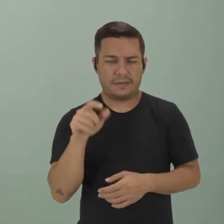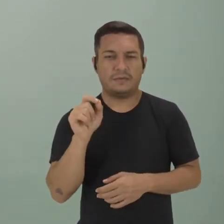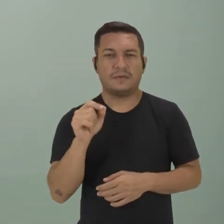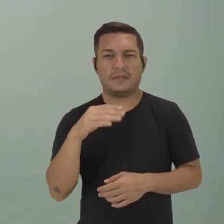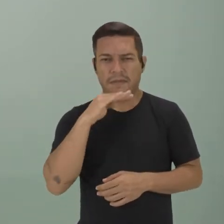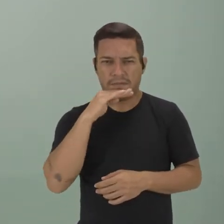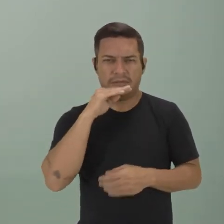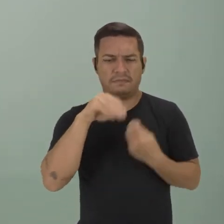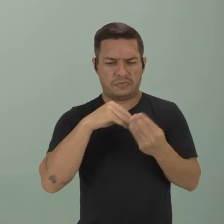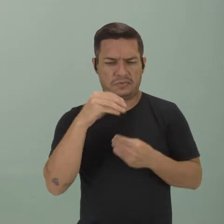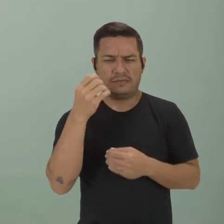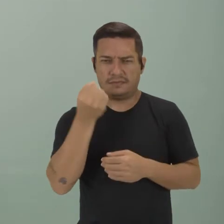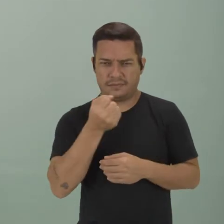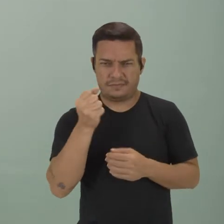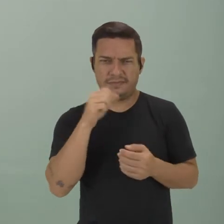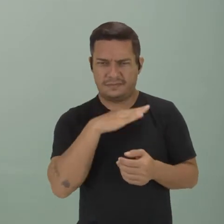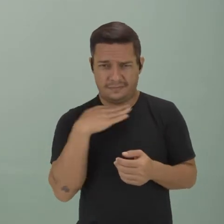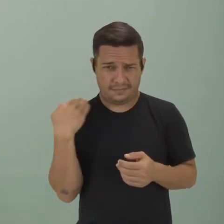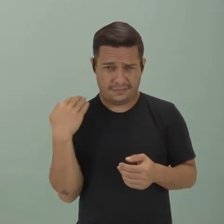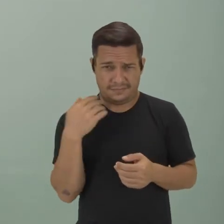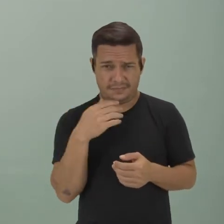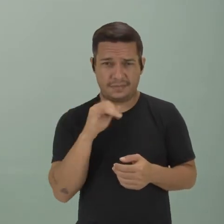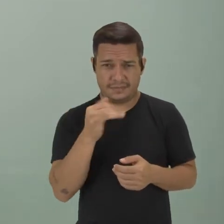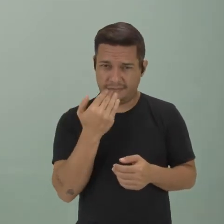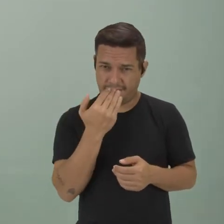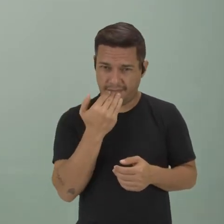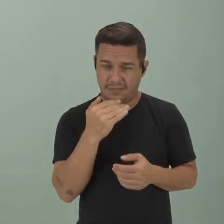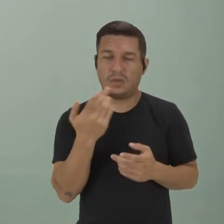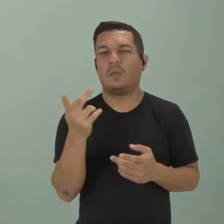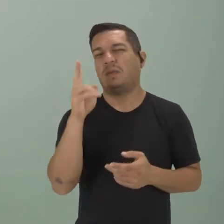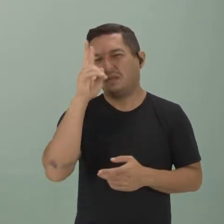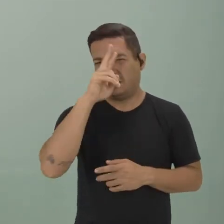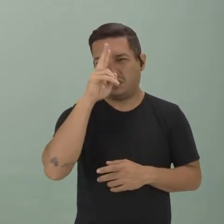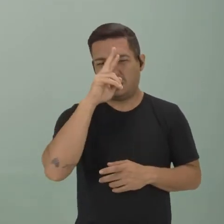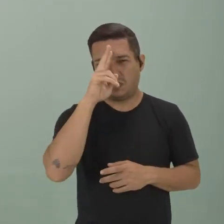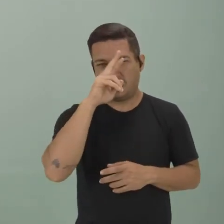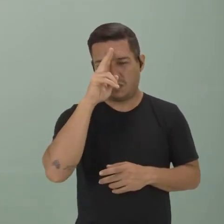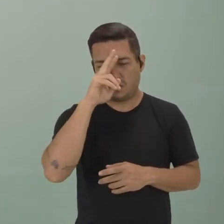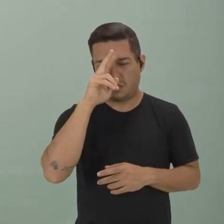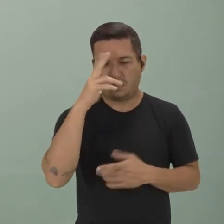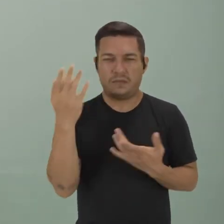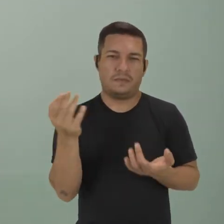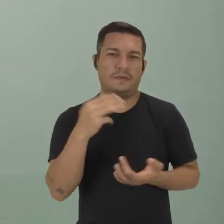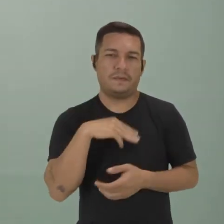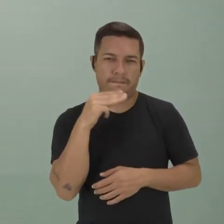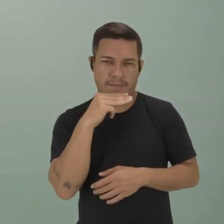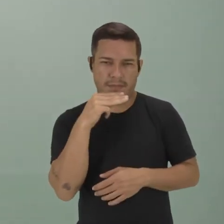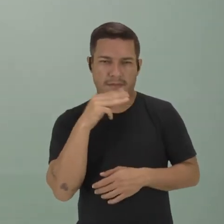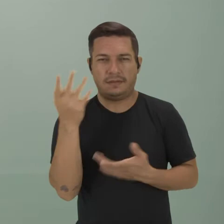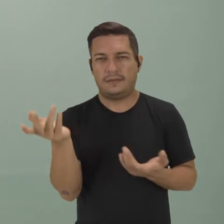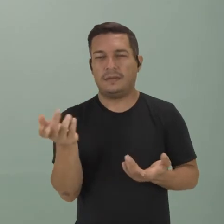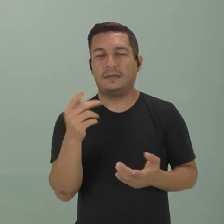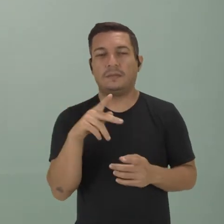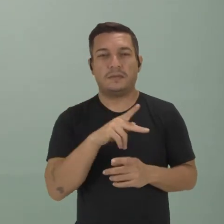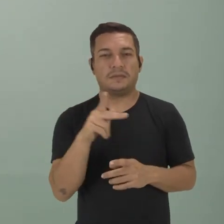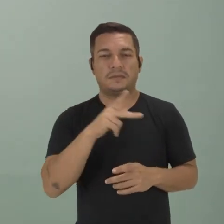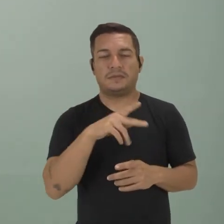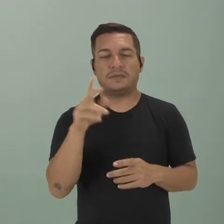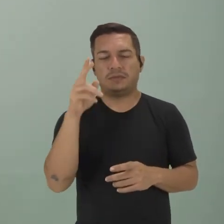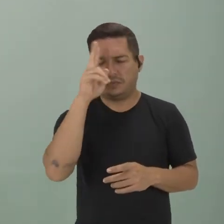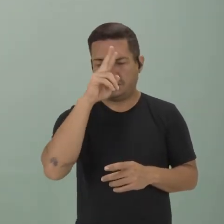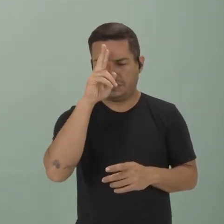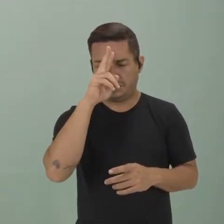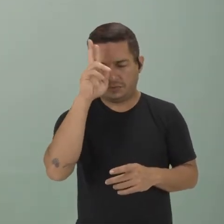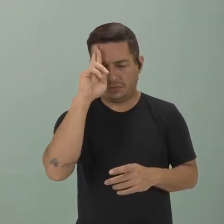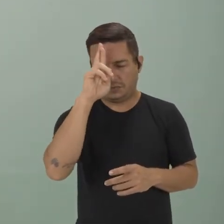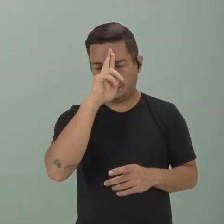que realmente manga com leite mata? Ou isso é uma história que foi criada lá no tempo da escravidão? O professor de história de